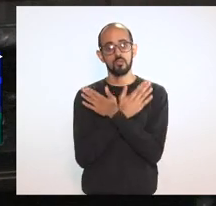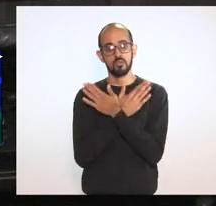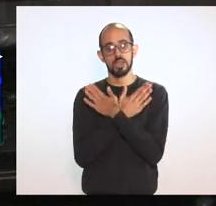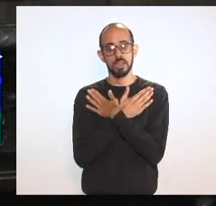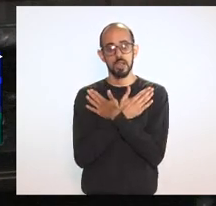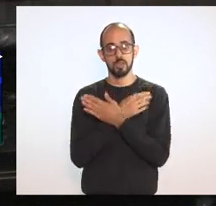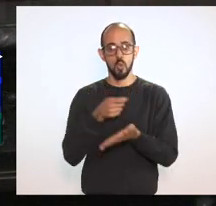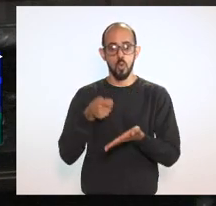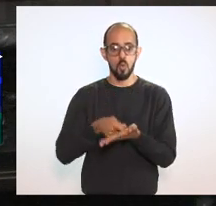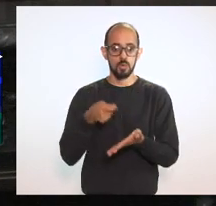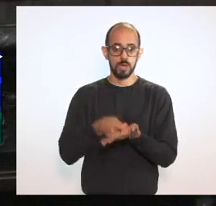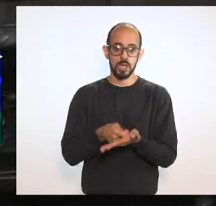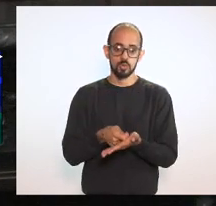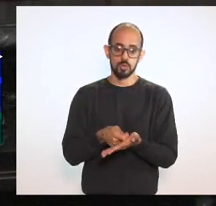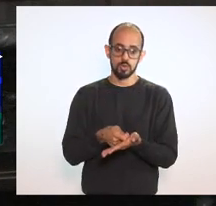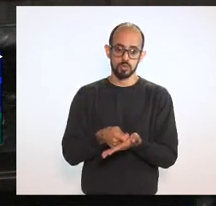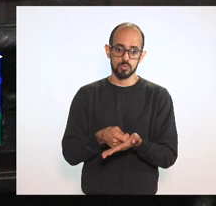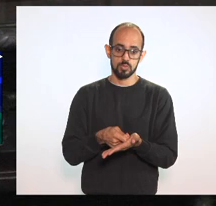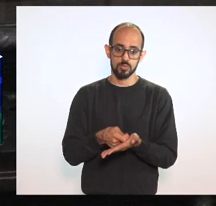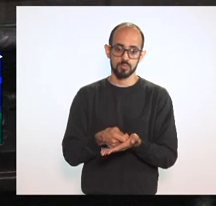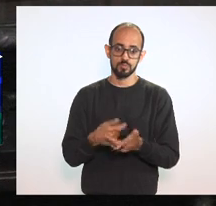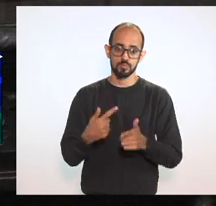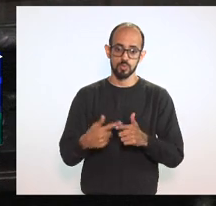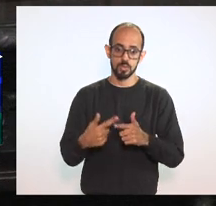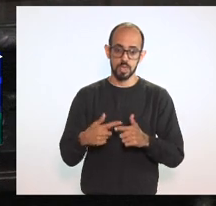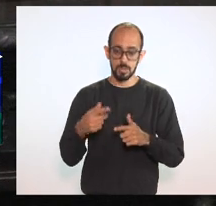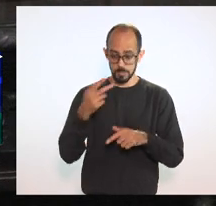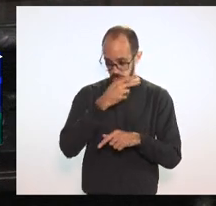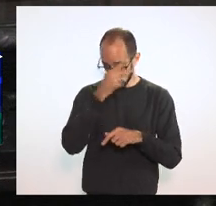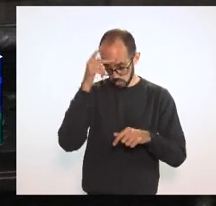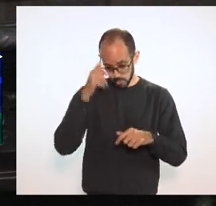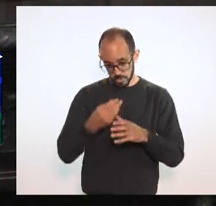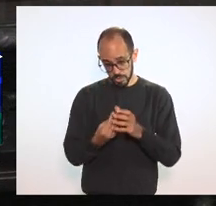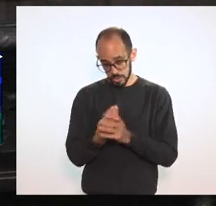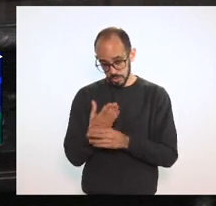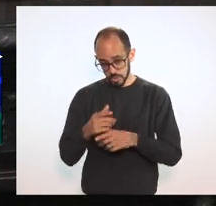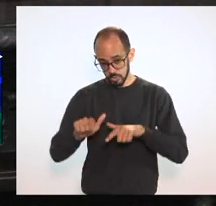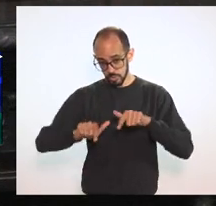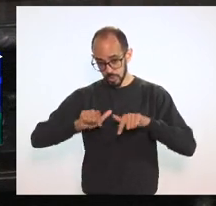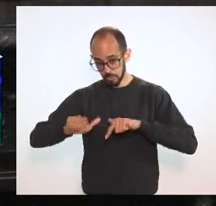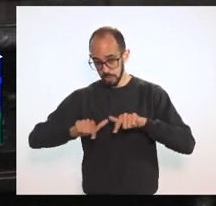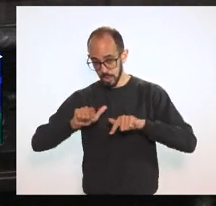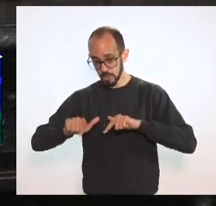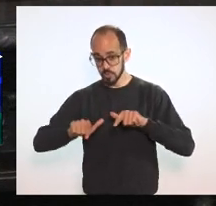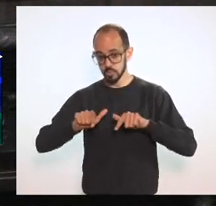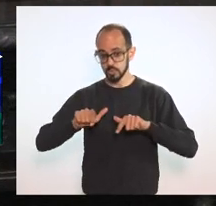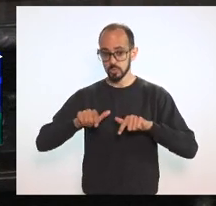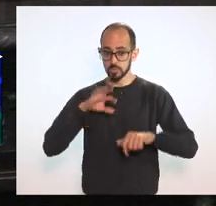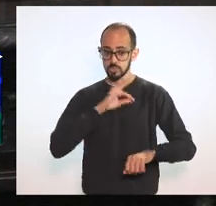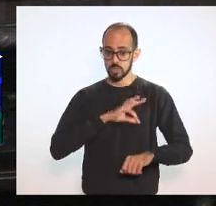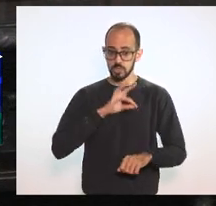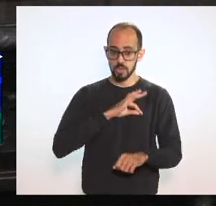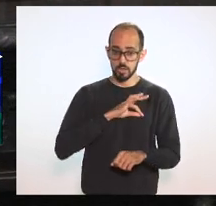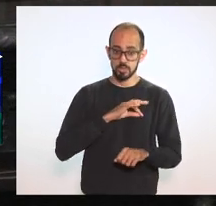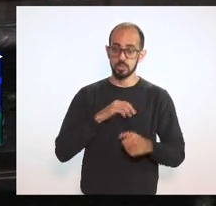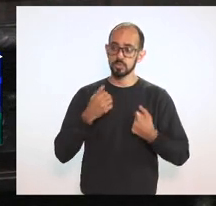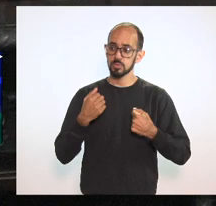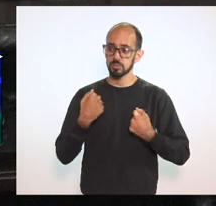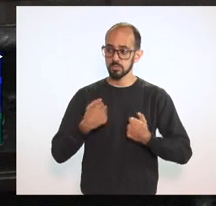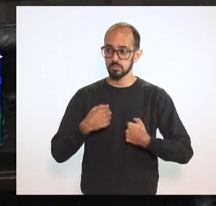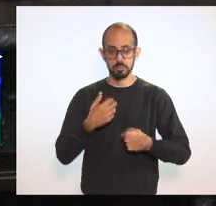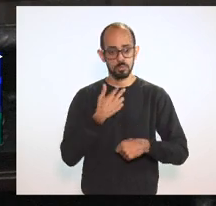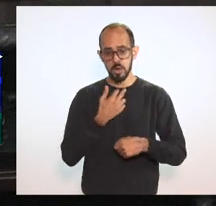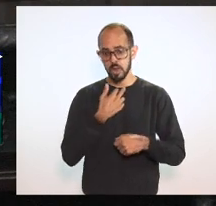não impõe a quem ainda está gerando emprego até ainda está gerando o trabalho mais um peso mais o peso adicional